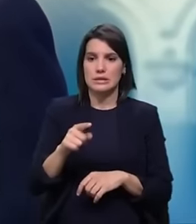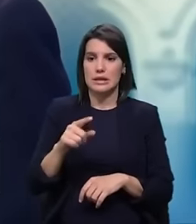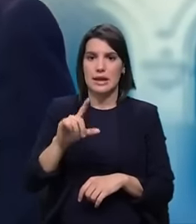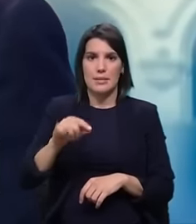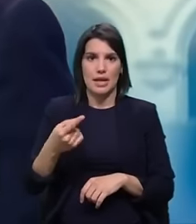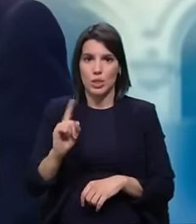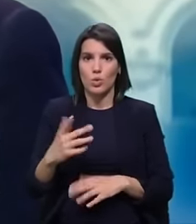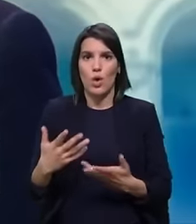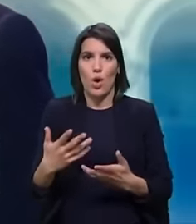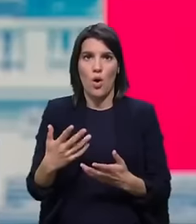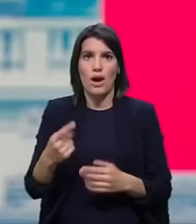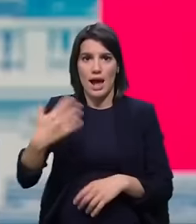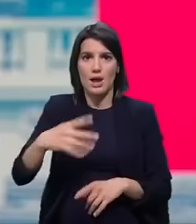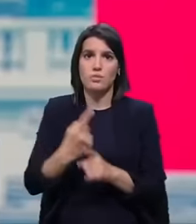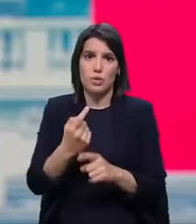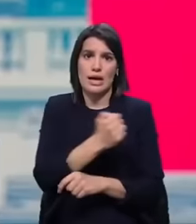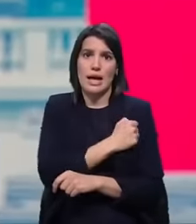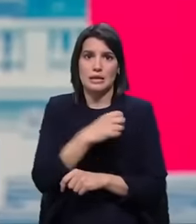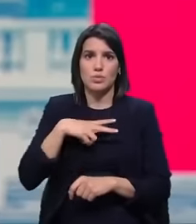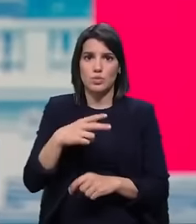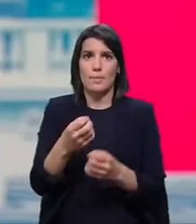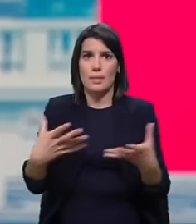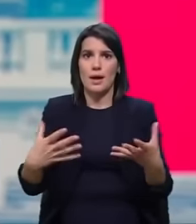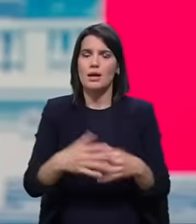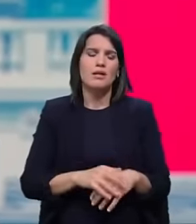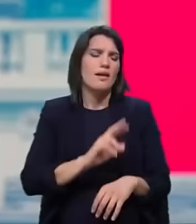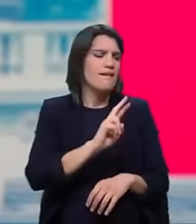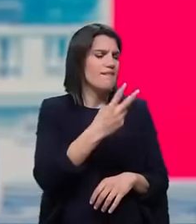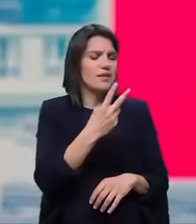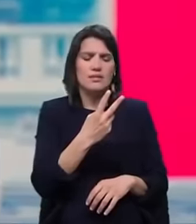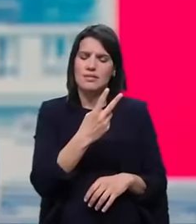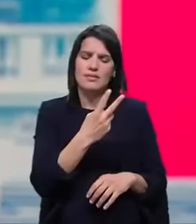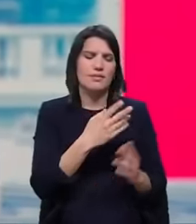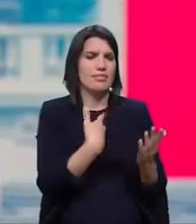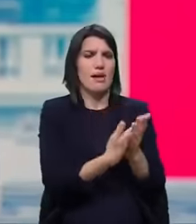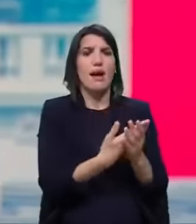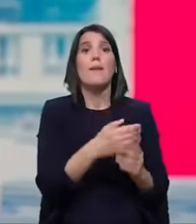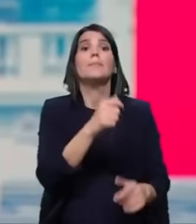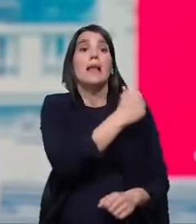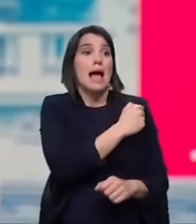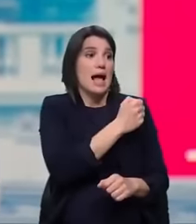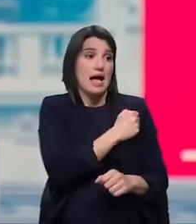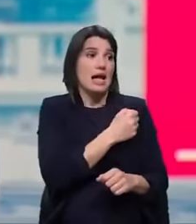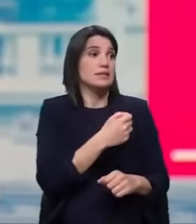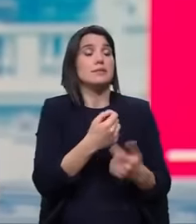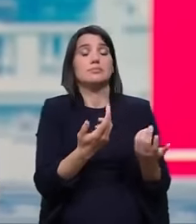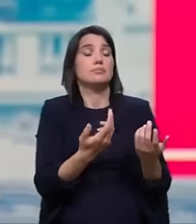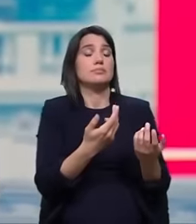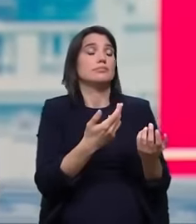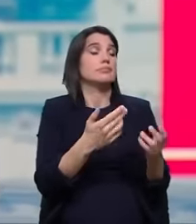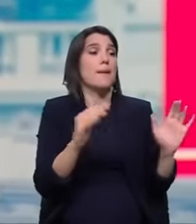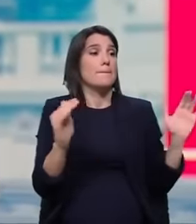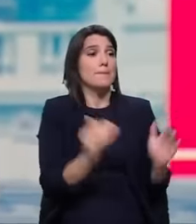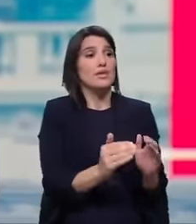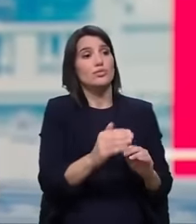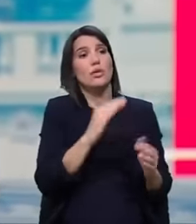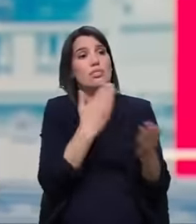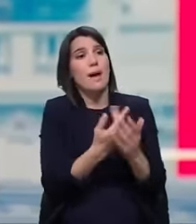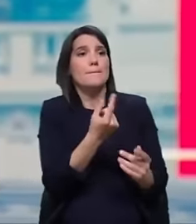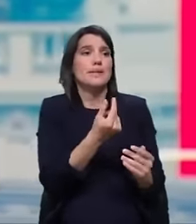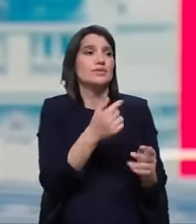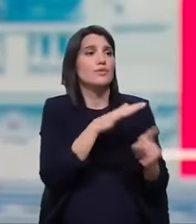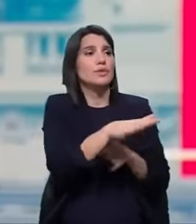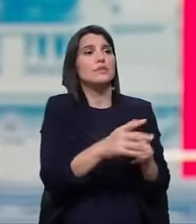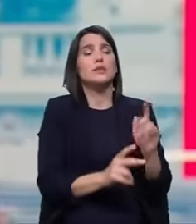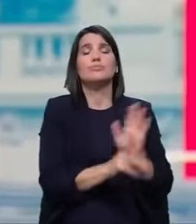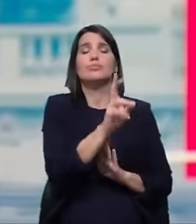agora estão caras porque há mais habitação em Portugal. O efeito é duplo. O efeito é um efeito de retirar casas do mercado que não servem para a habitação e é um efeito de especular sobre os preços.